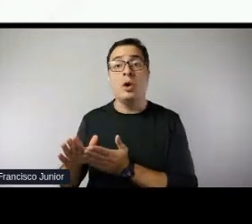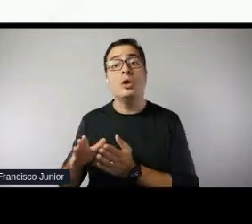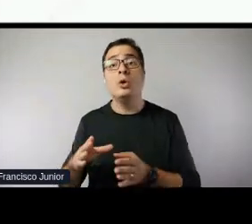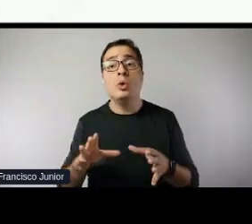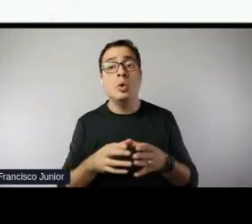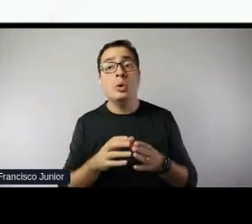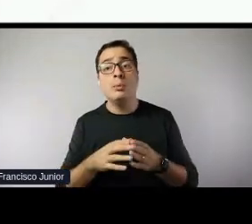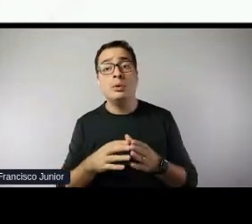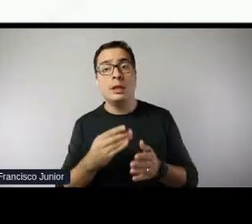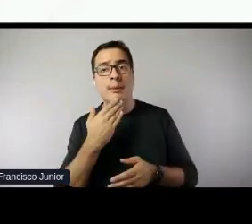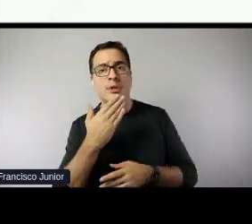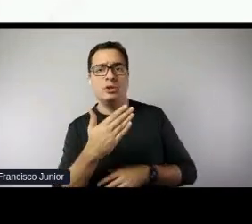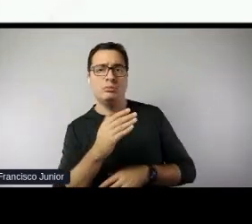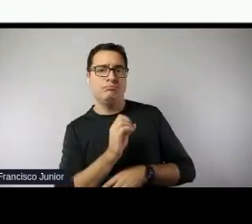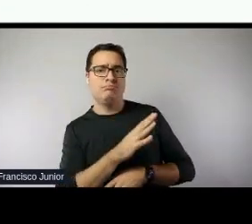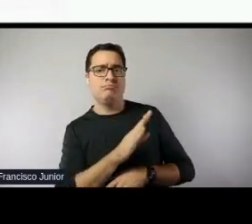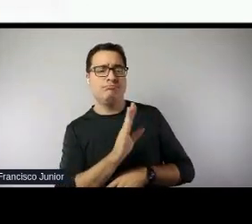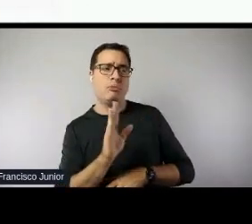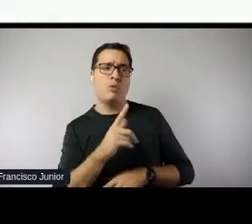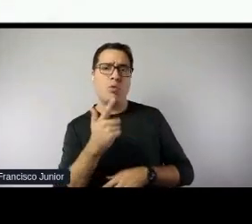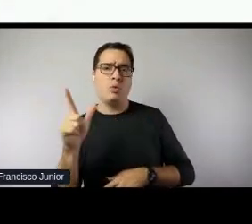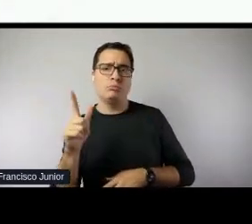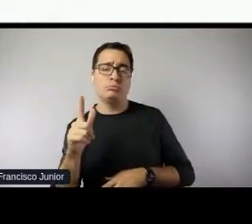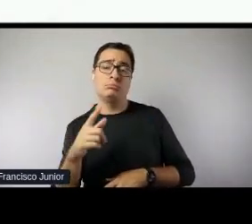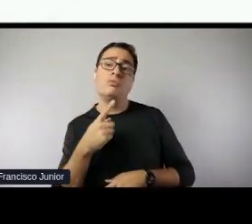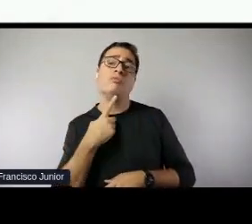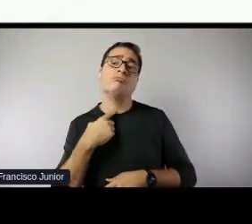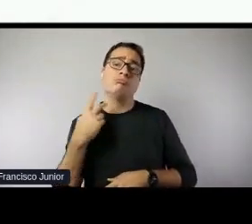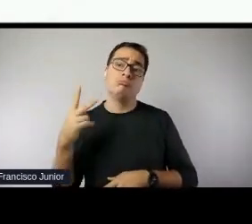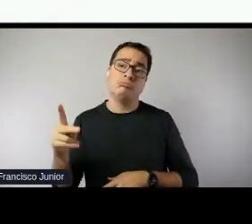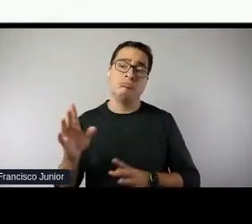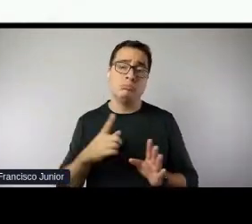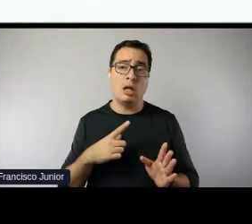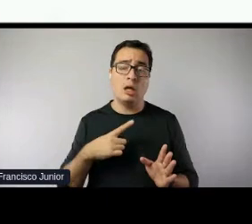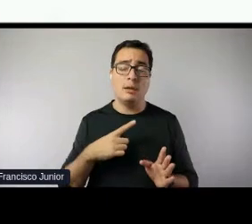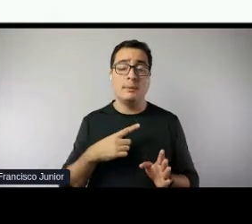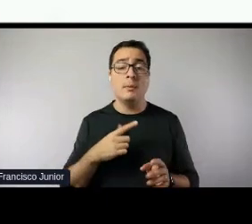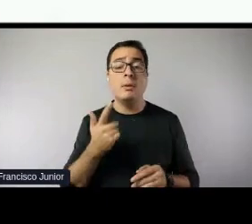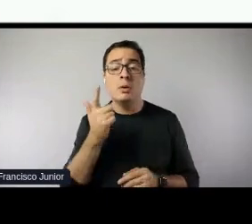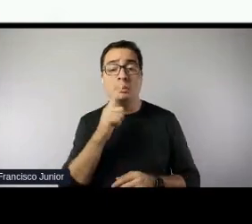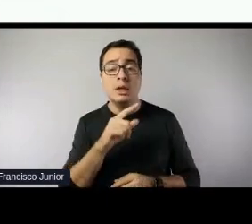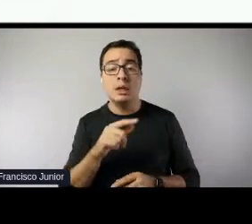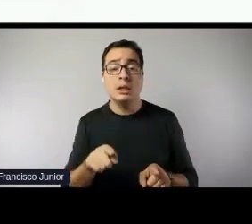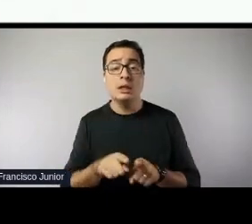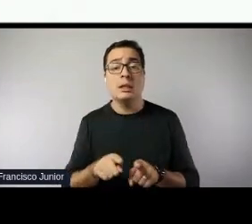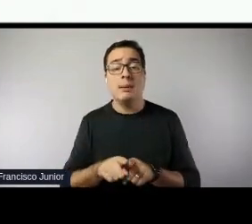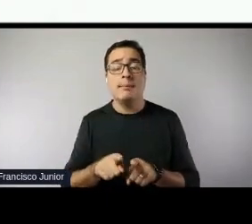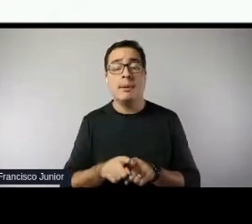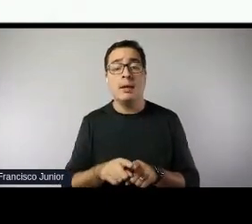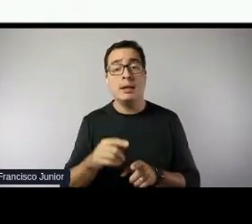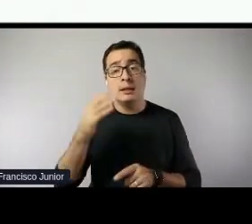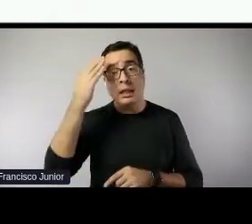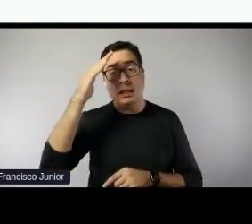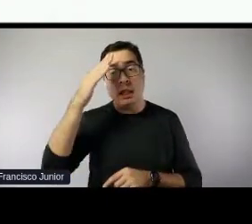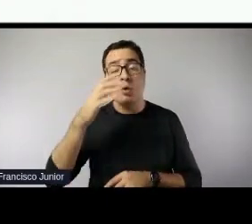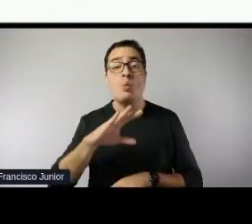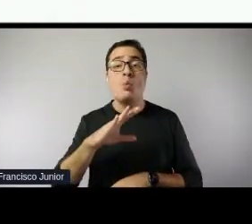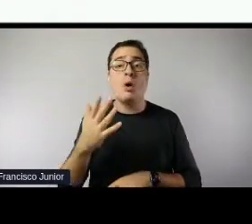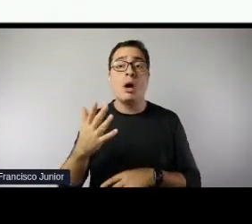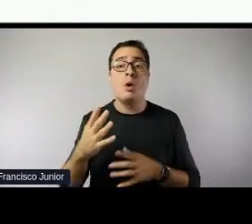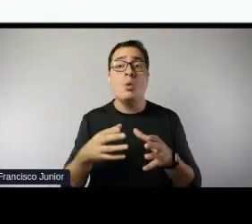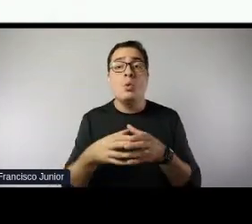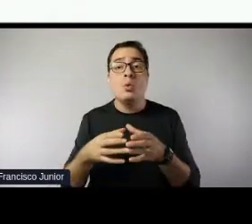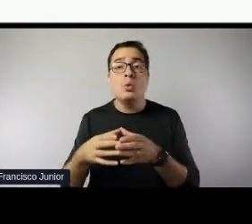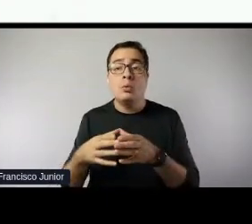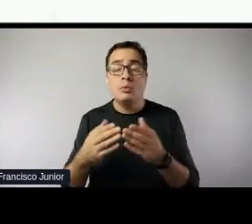que estão se desligando, né? Por vontade própria. E aí ela consegue também entender quais grupos são, né?